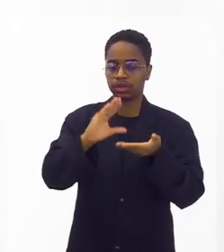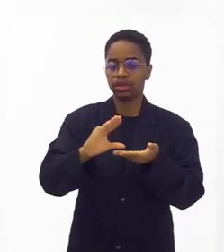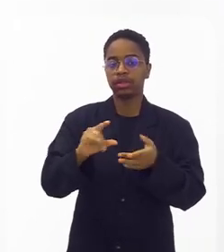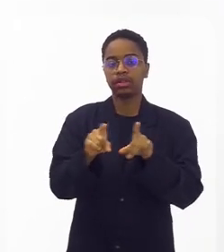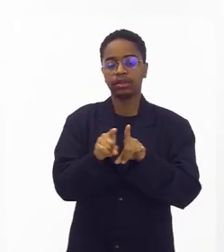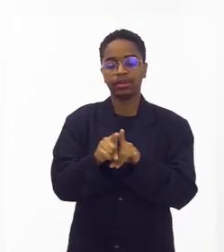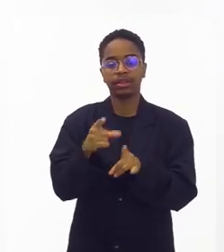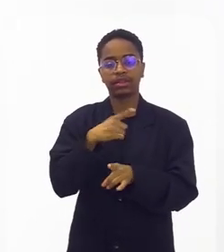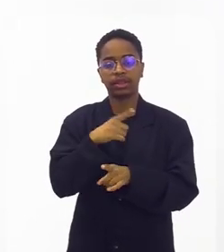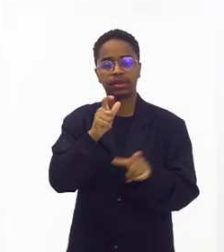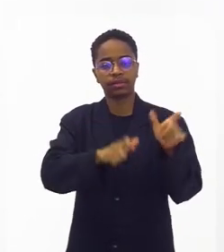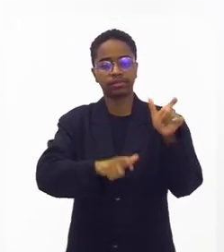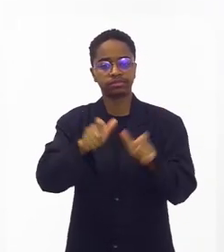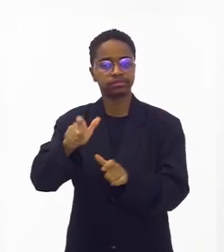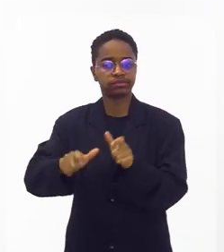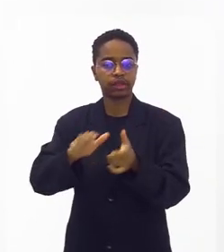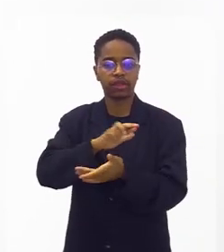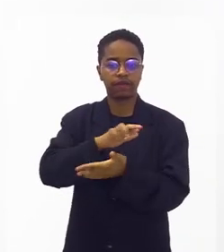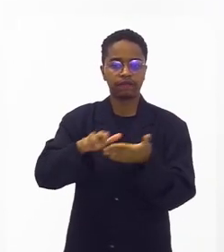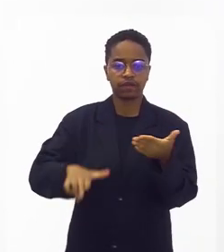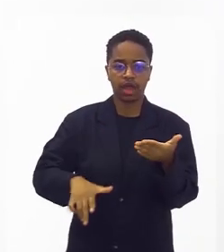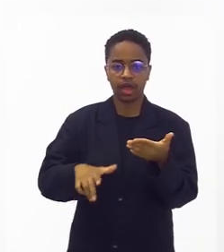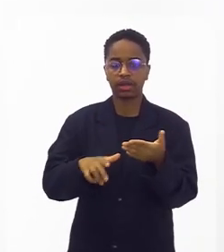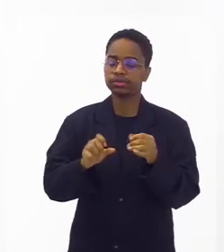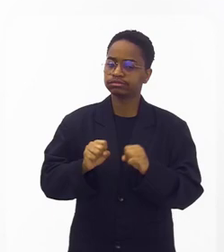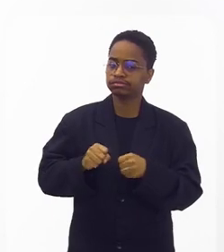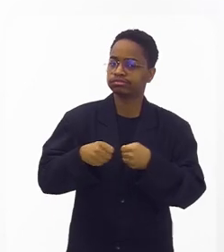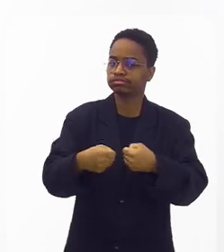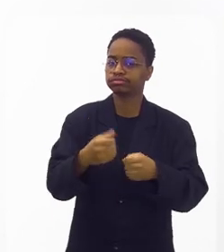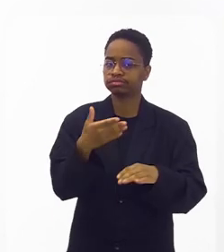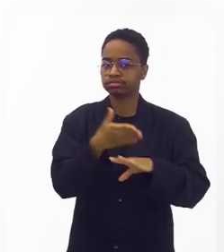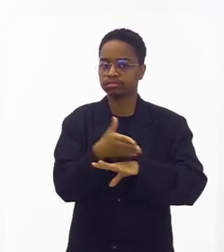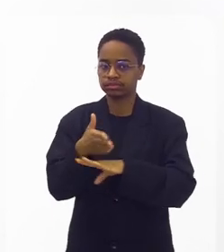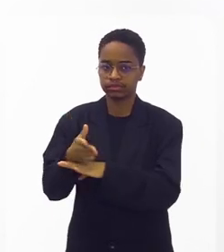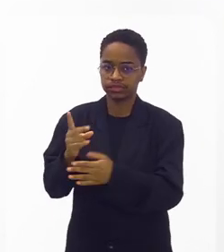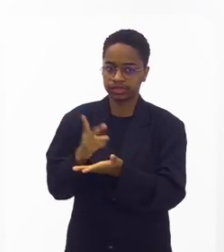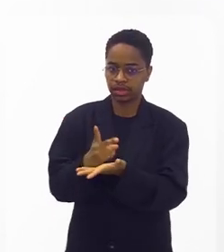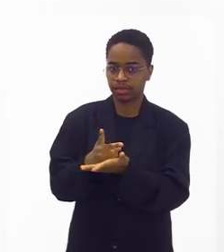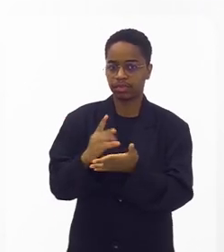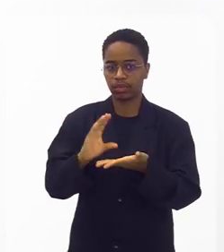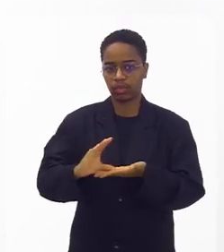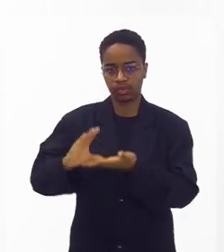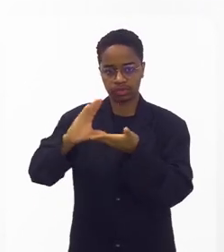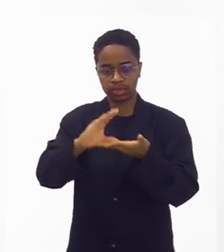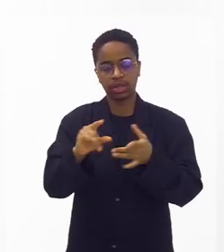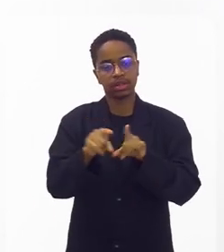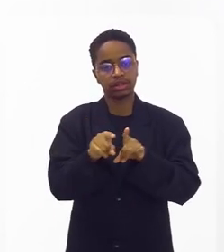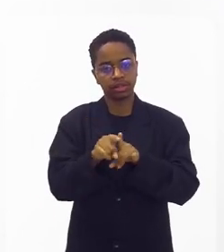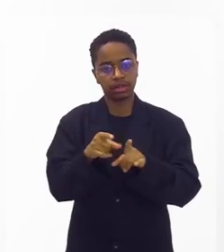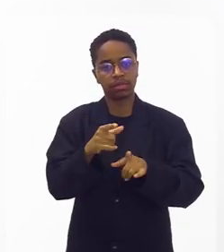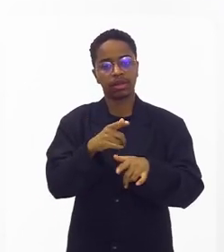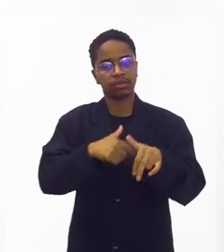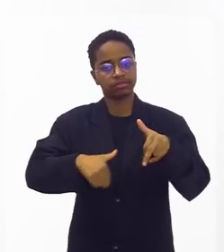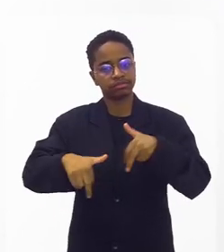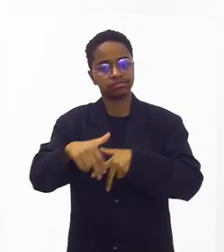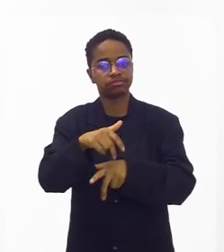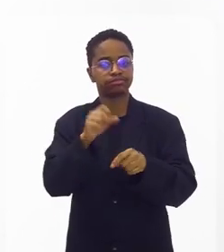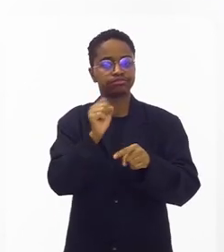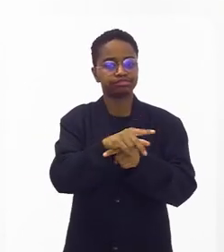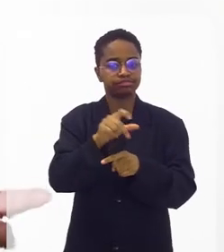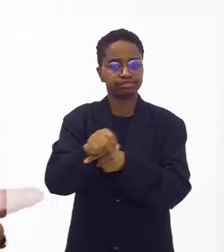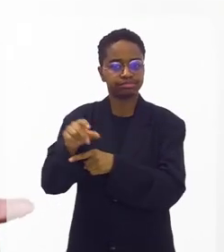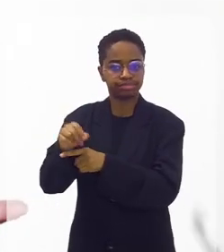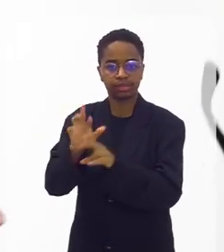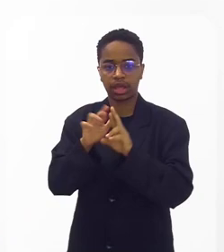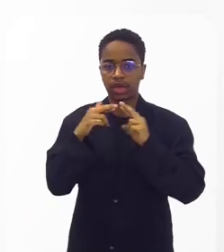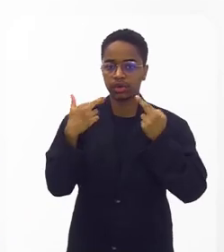nós temos pessoas e indivíduos muito participativos nos conselhos, que inclusive circulam também,